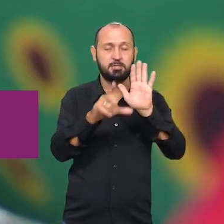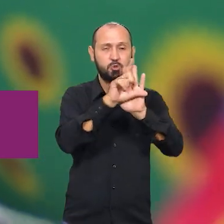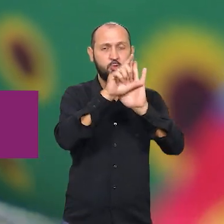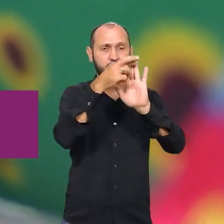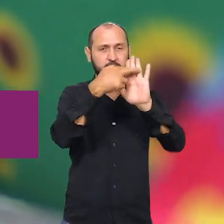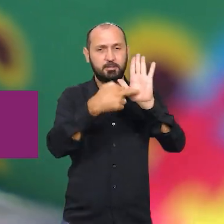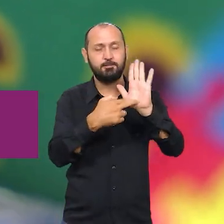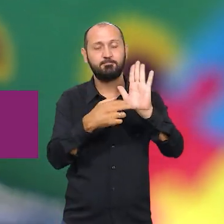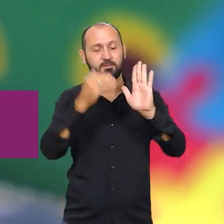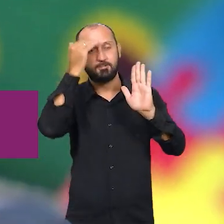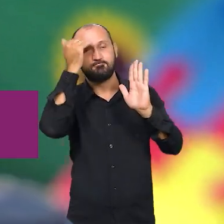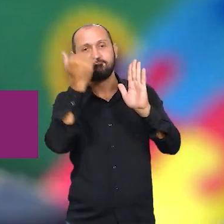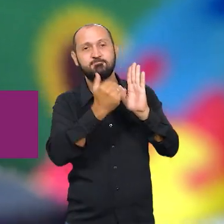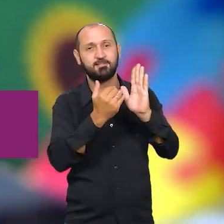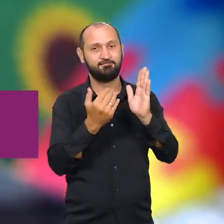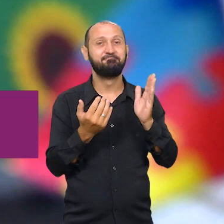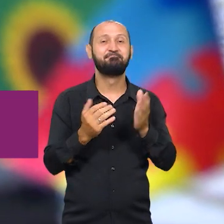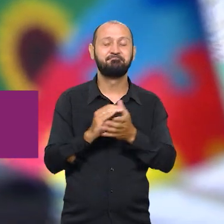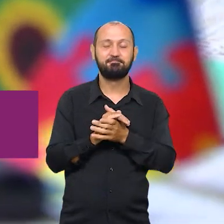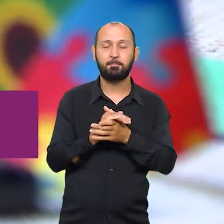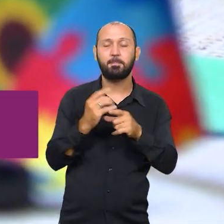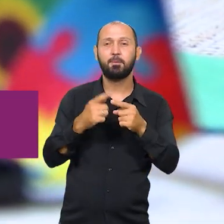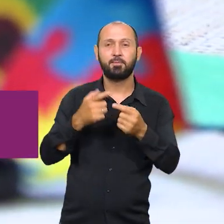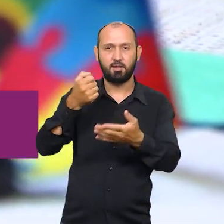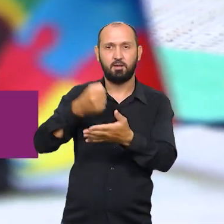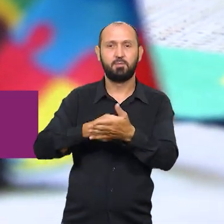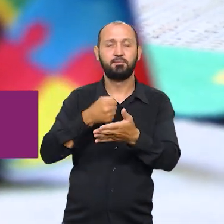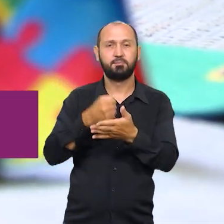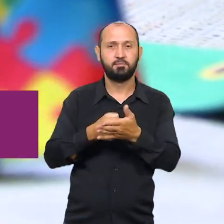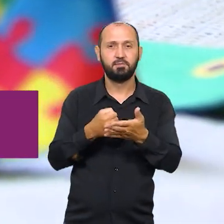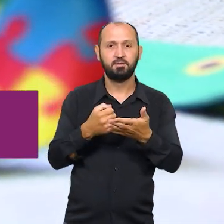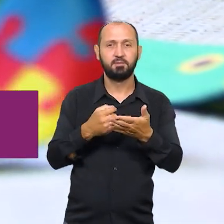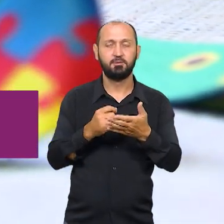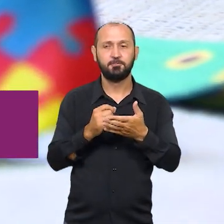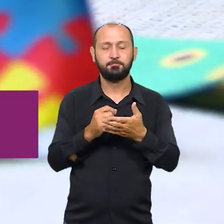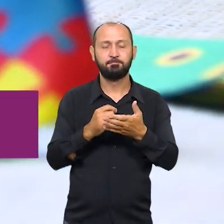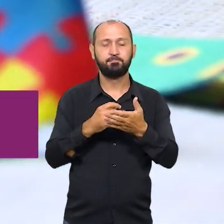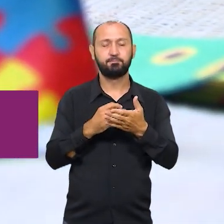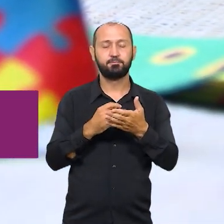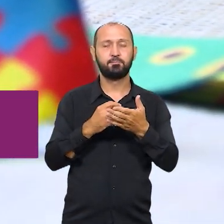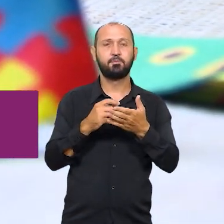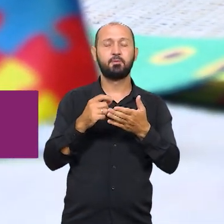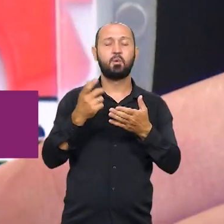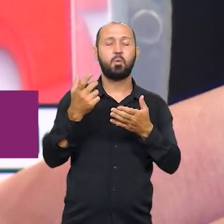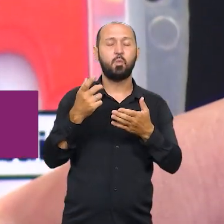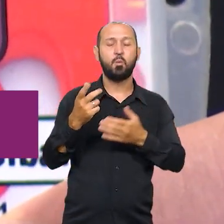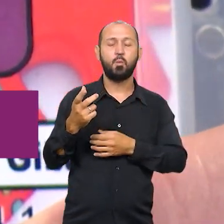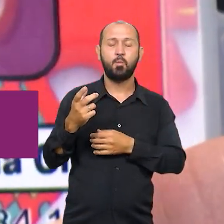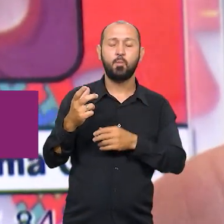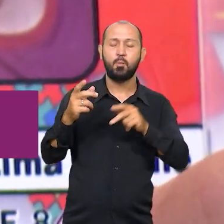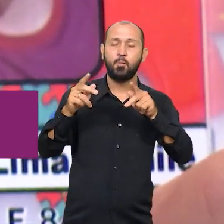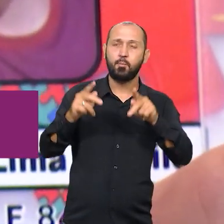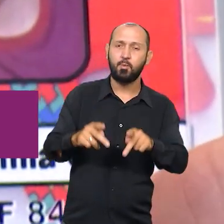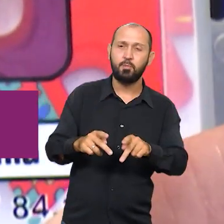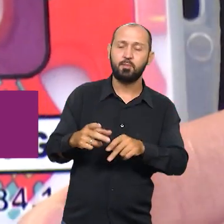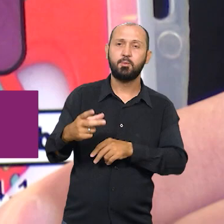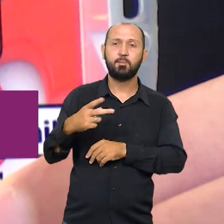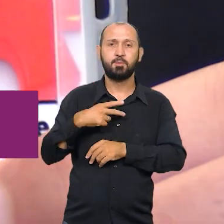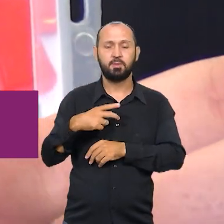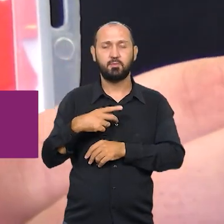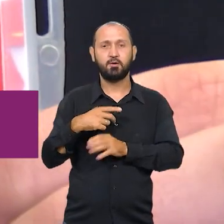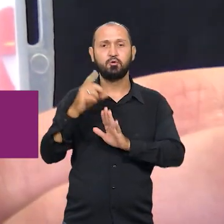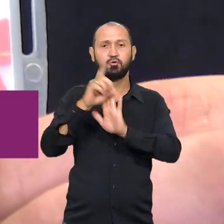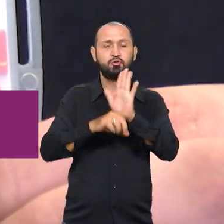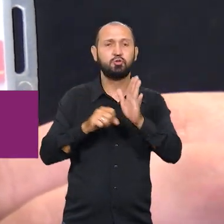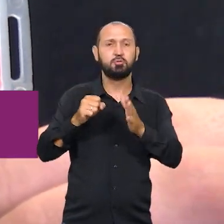e também porque ela obriga que toda iniciativa pública e privada faça garantir esses direitos.